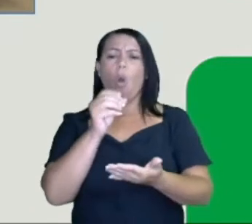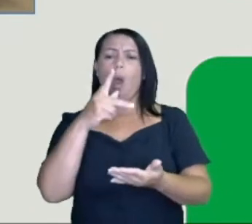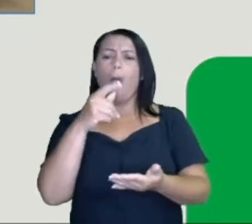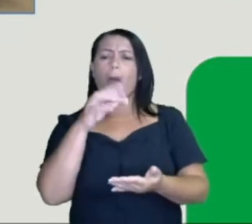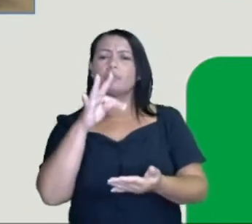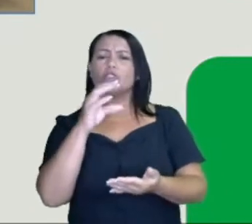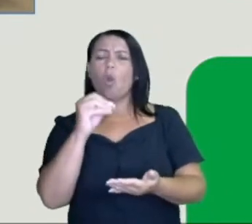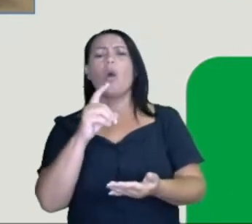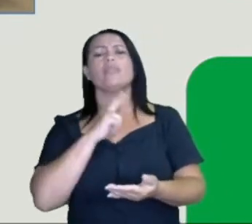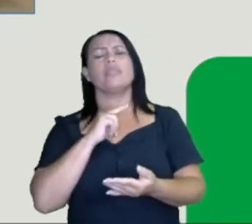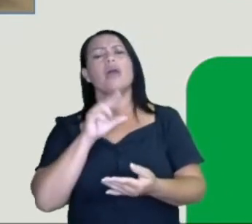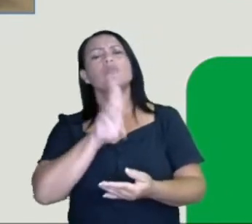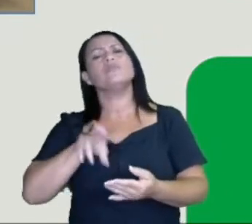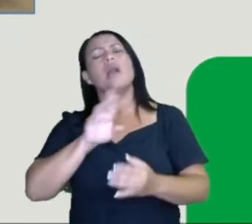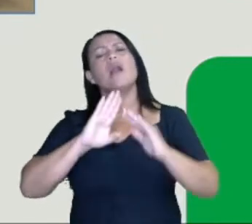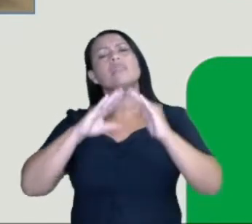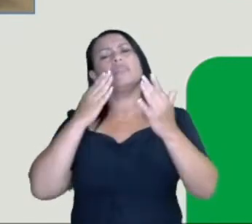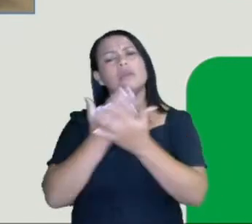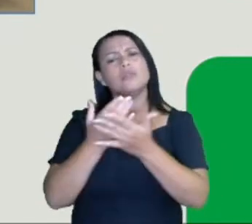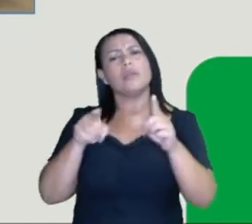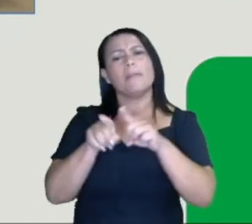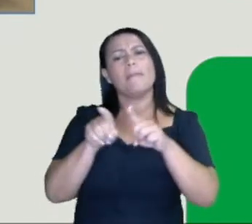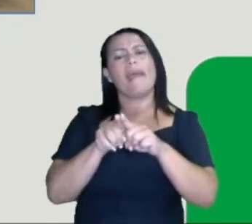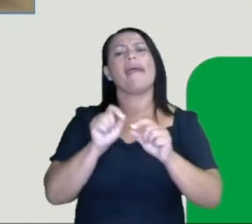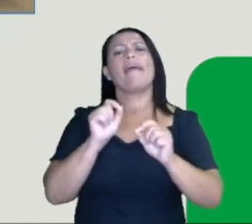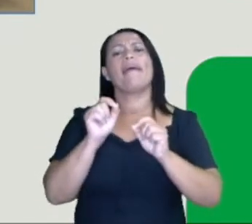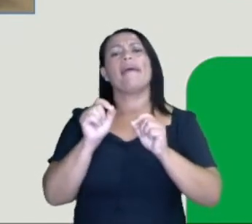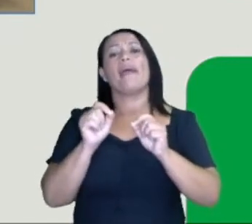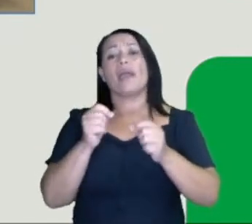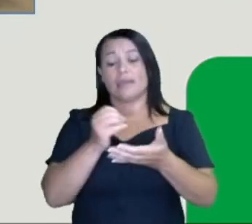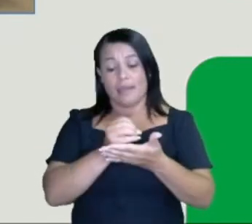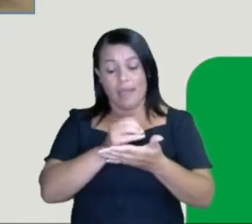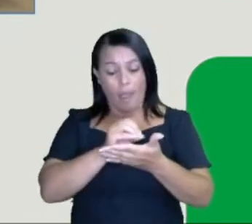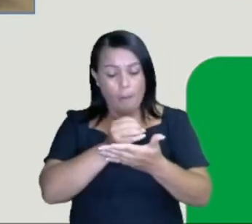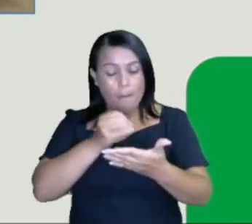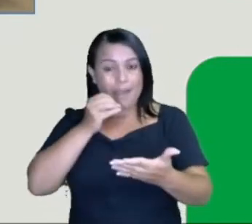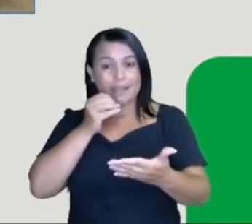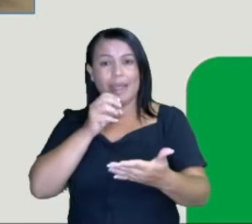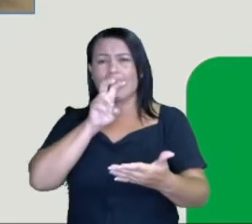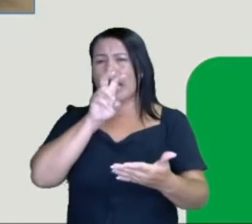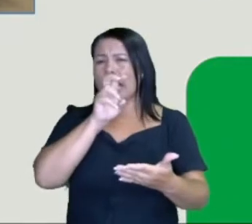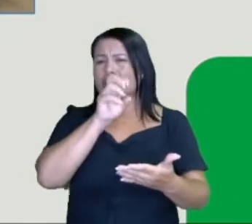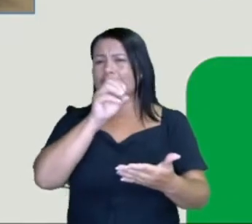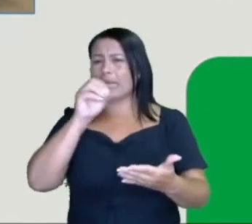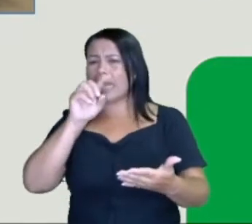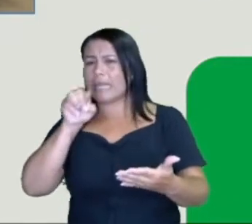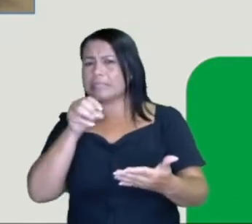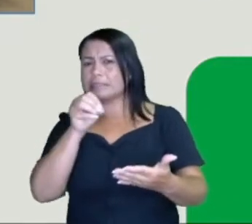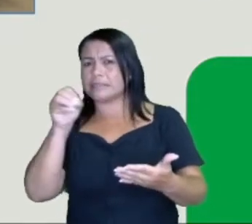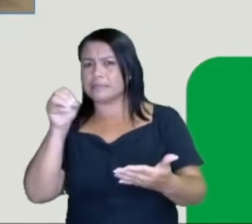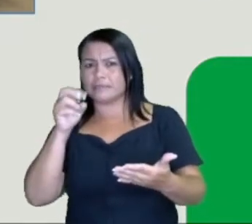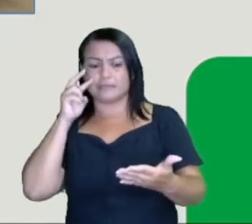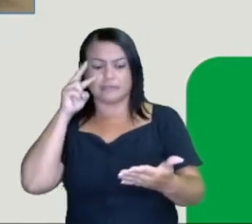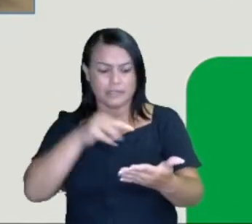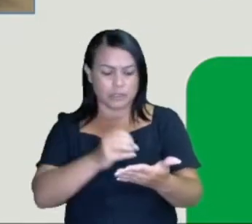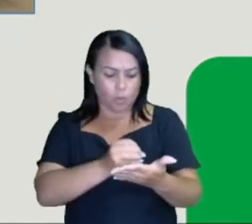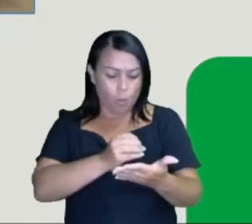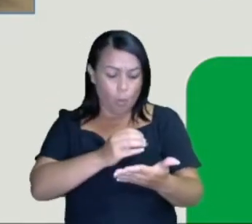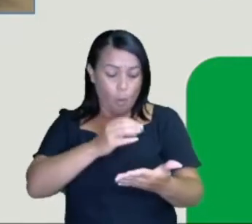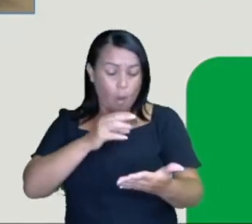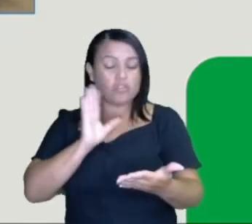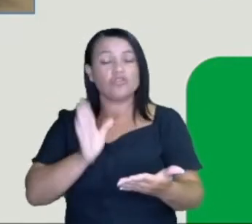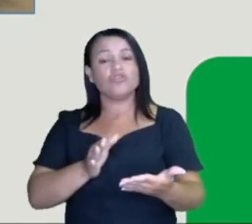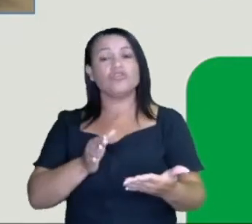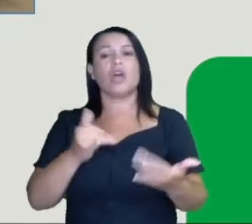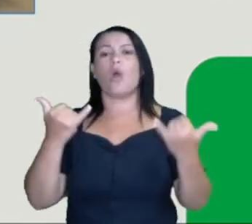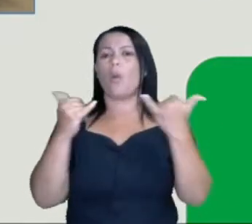e laboratórios, e aumenta até 1.500 vezes o tamanho do objeto que queremos observar. Já o